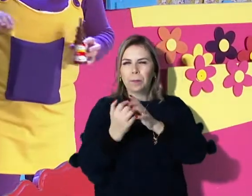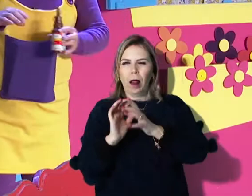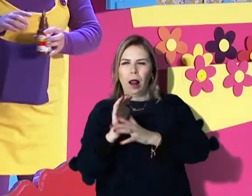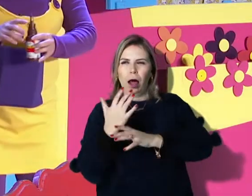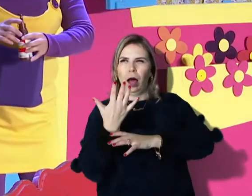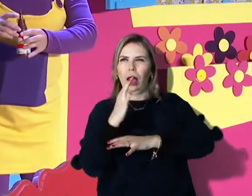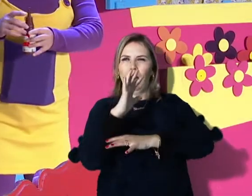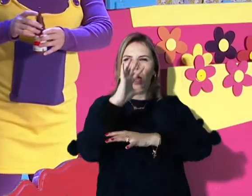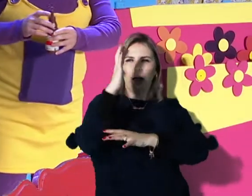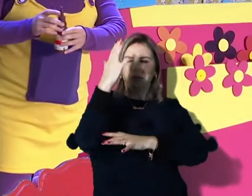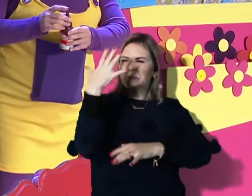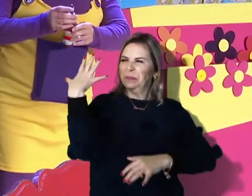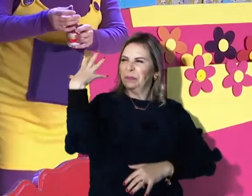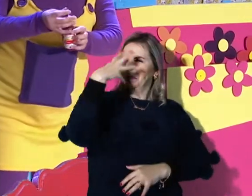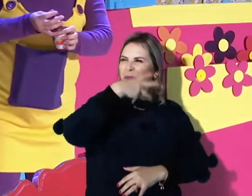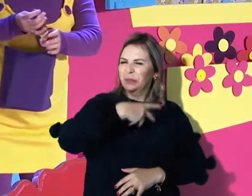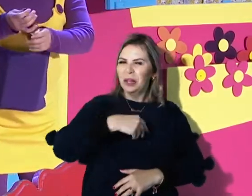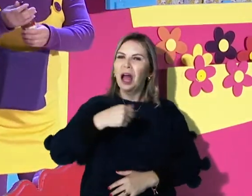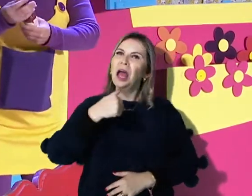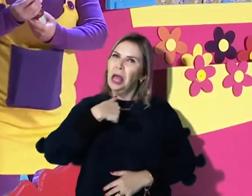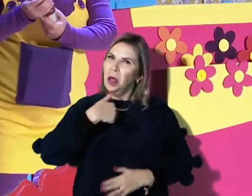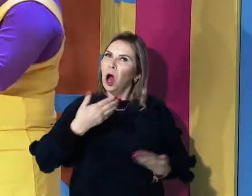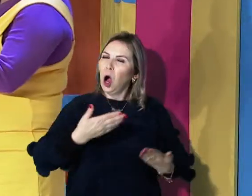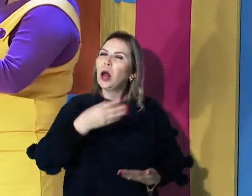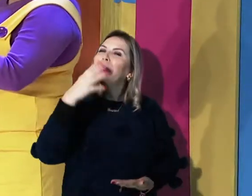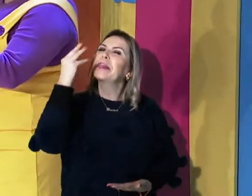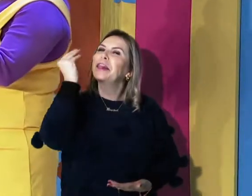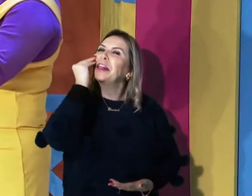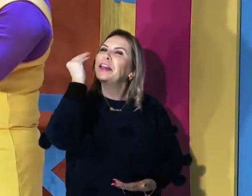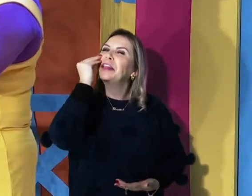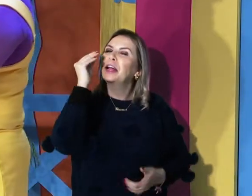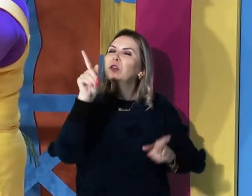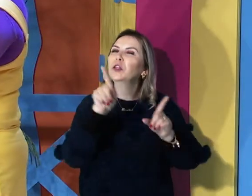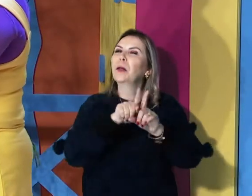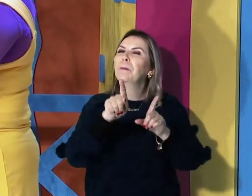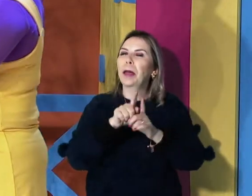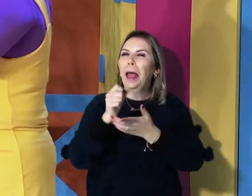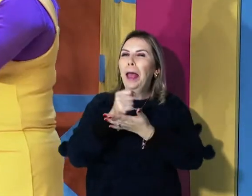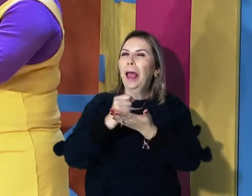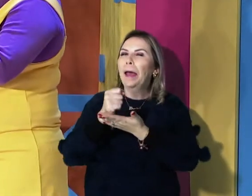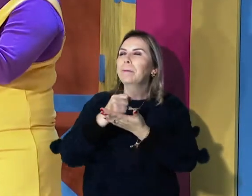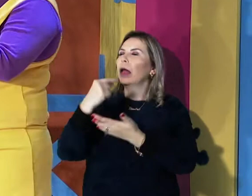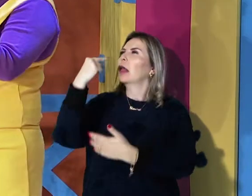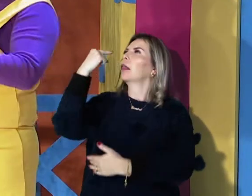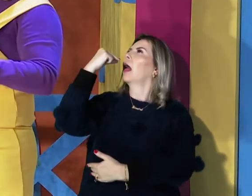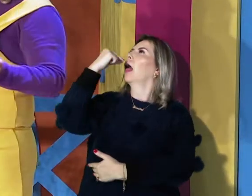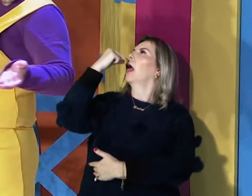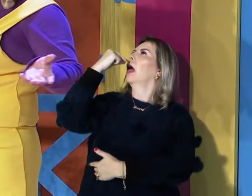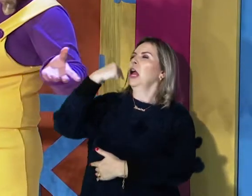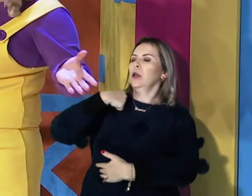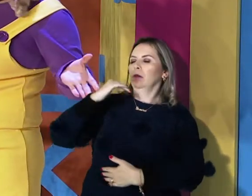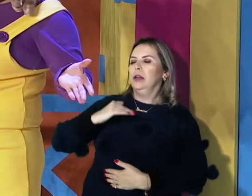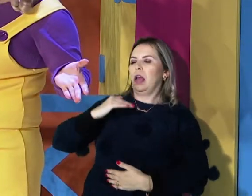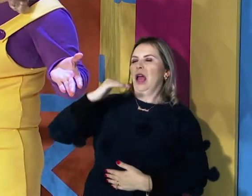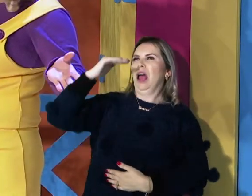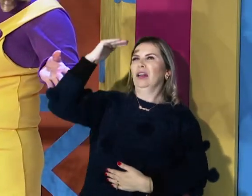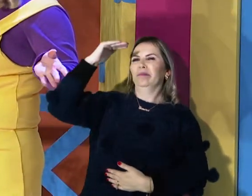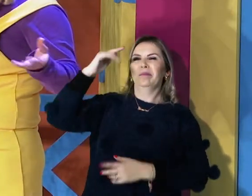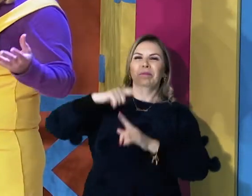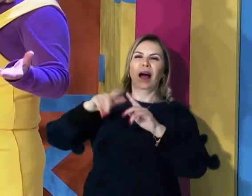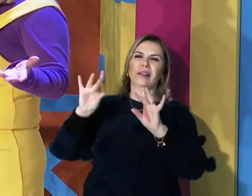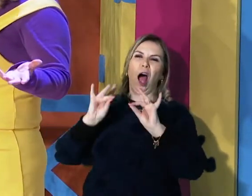plantona. Ela cresceu bastante. Eu até tô tentando tomar o remédio pra ver se eu cresço também, mas ó,